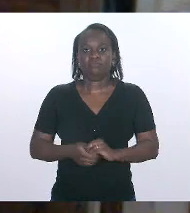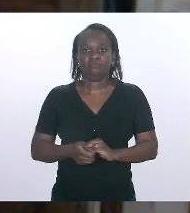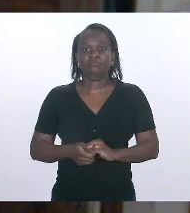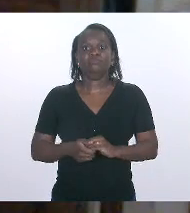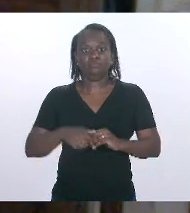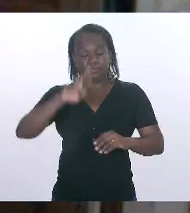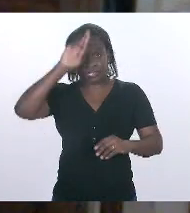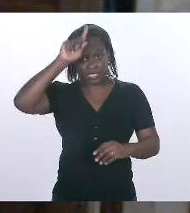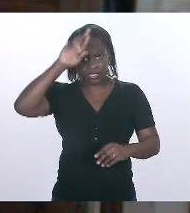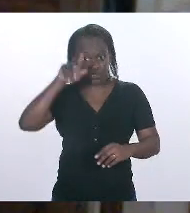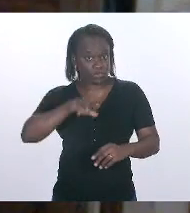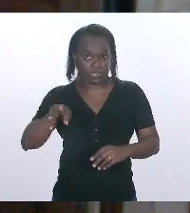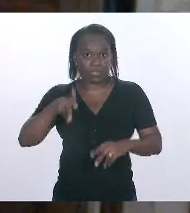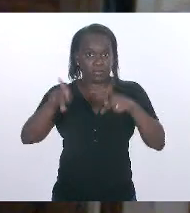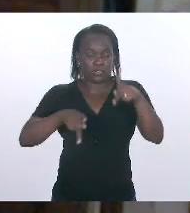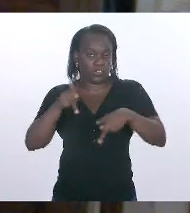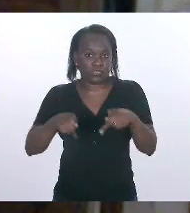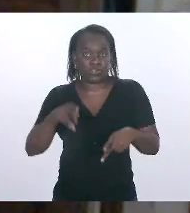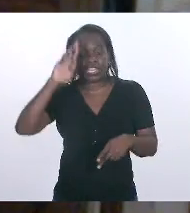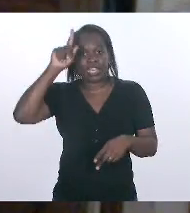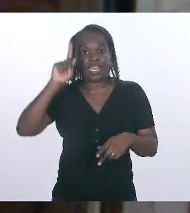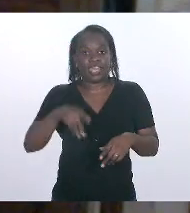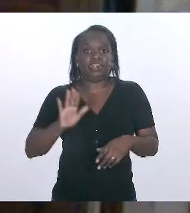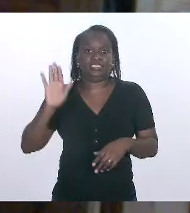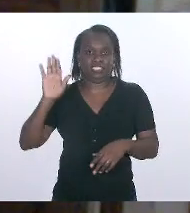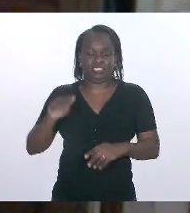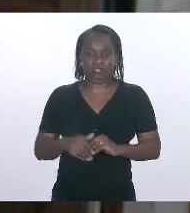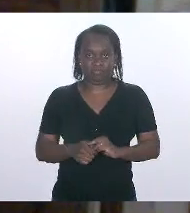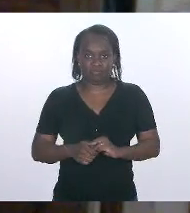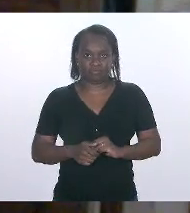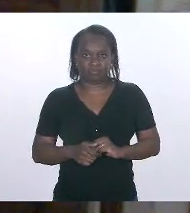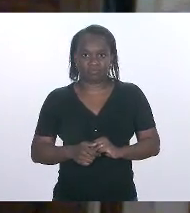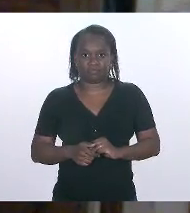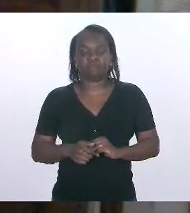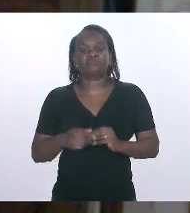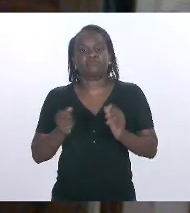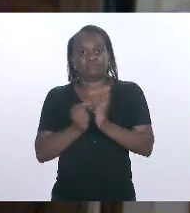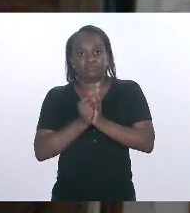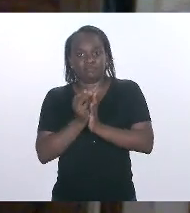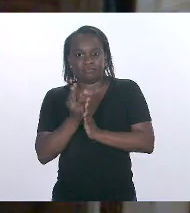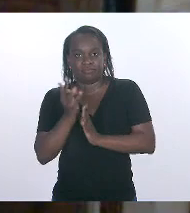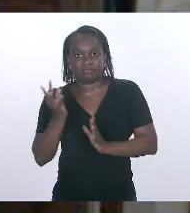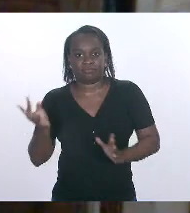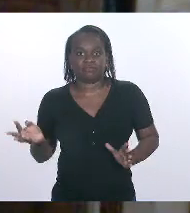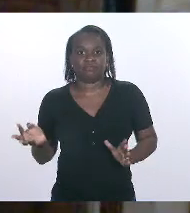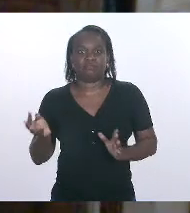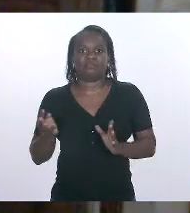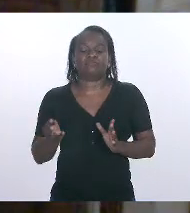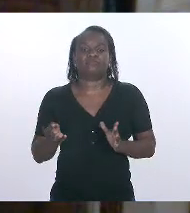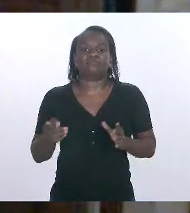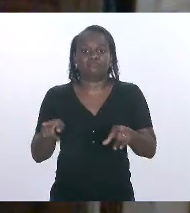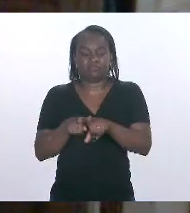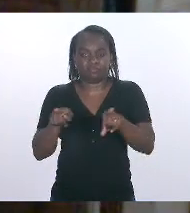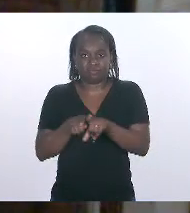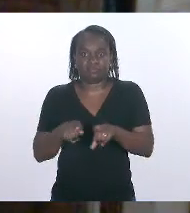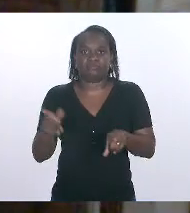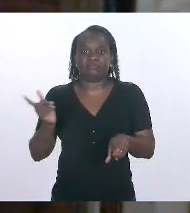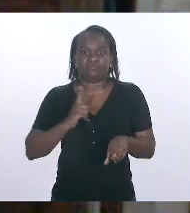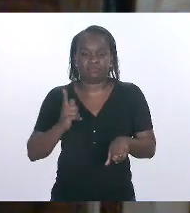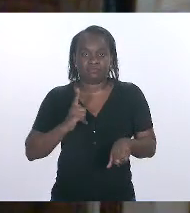Quem erra não é o povo, quem erra são os candidatos. E muitas vezes a gente também